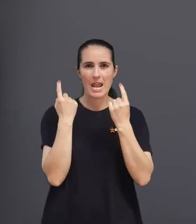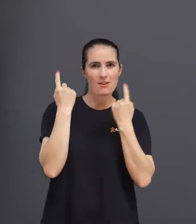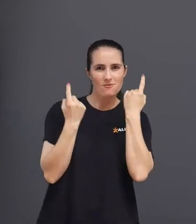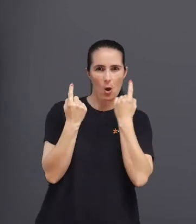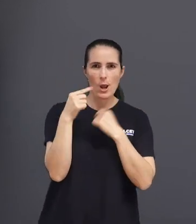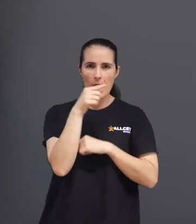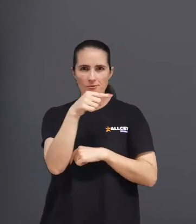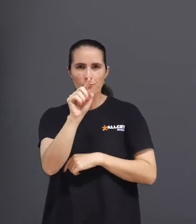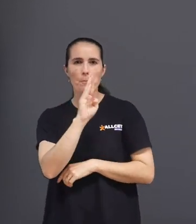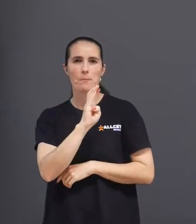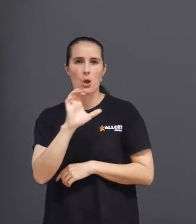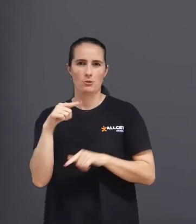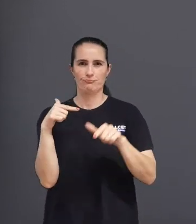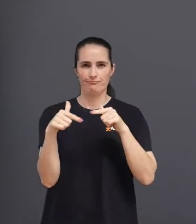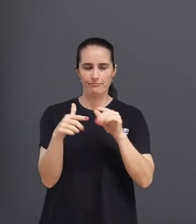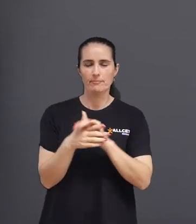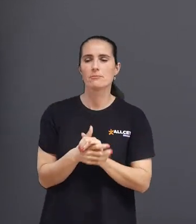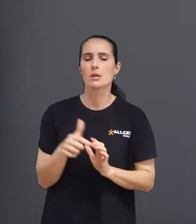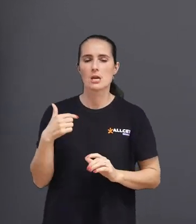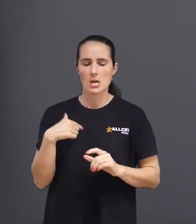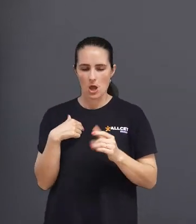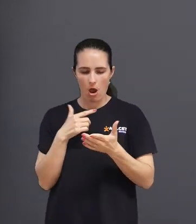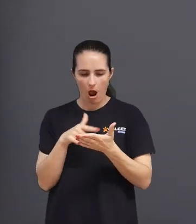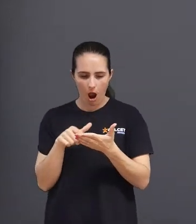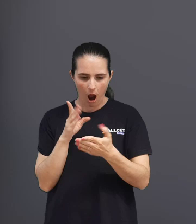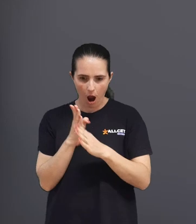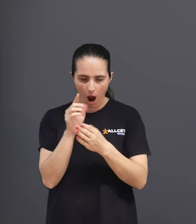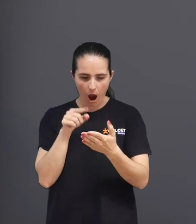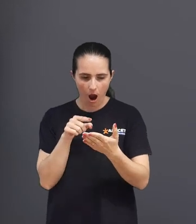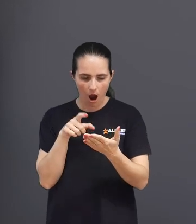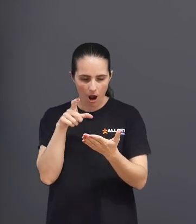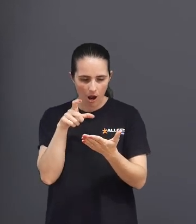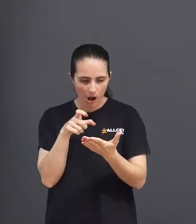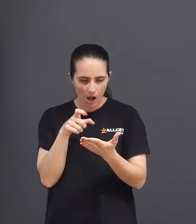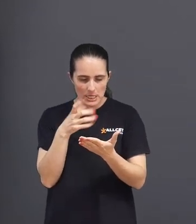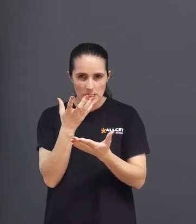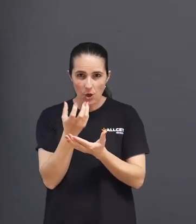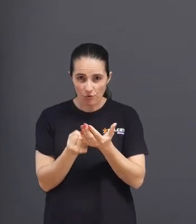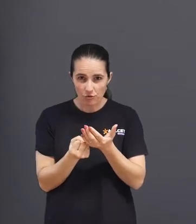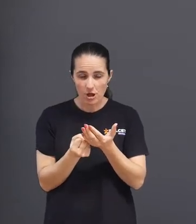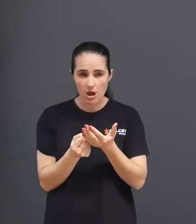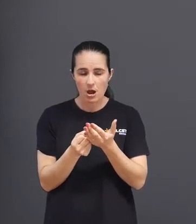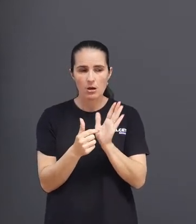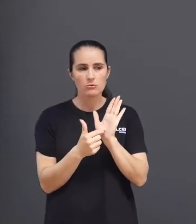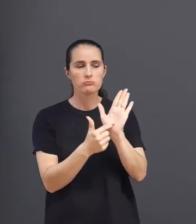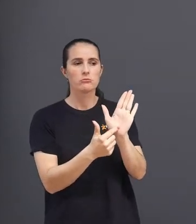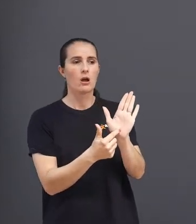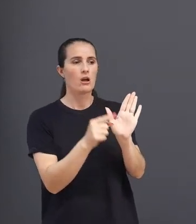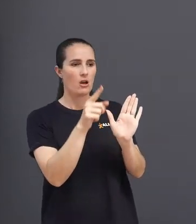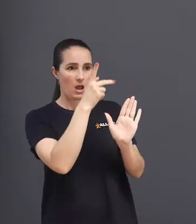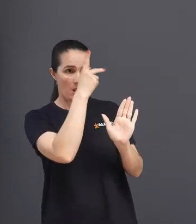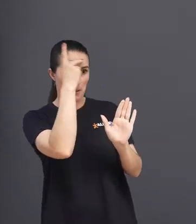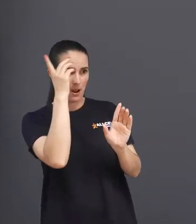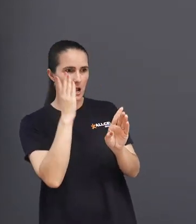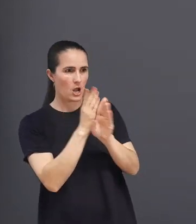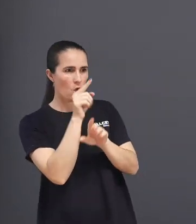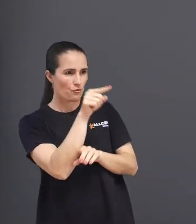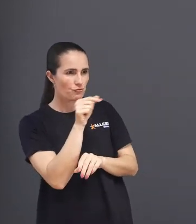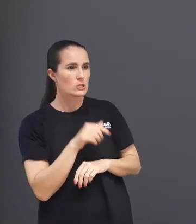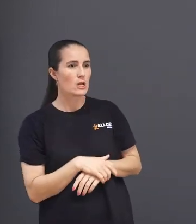louca, que eu não estava em condições psicológicas de divorciar, porque eu estava afastada da igreja, que eu ia